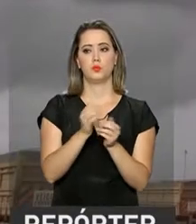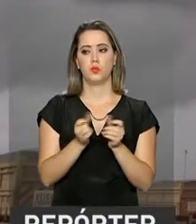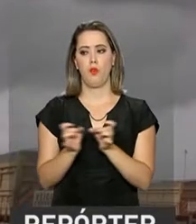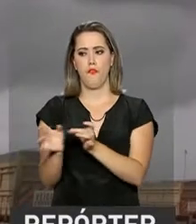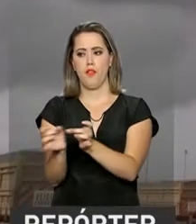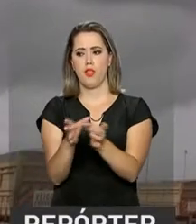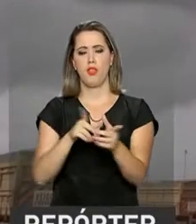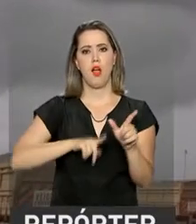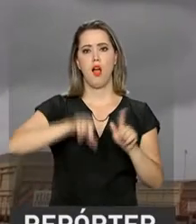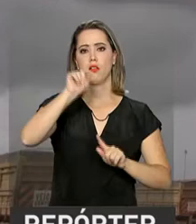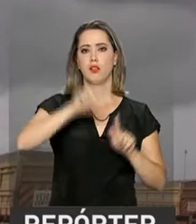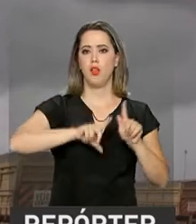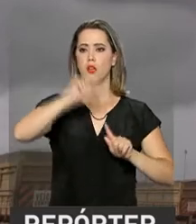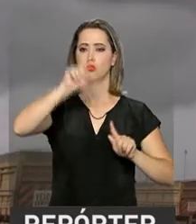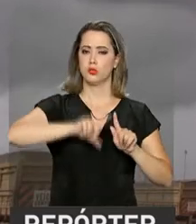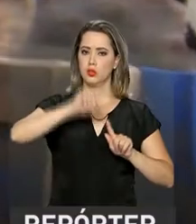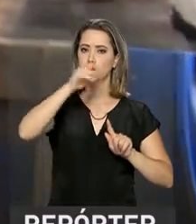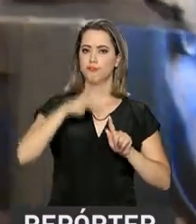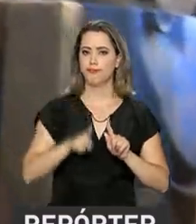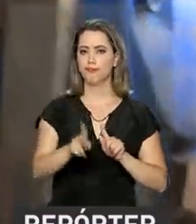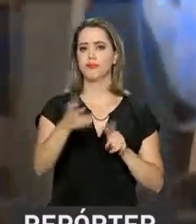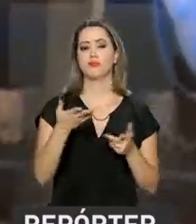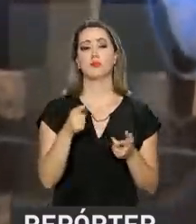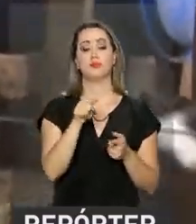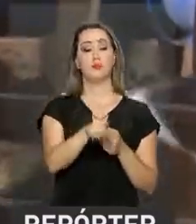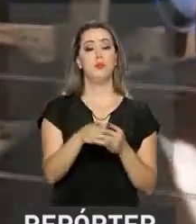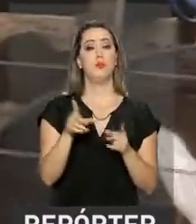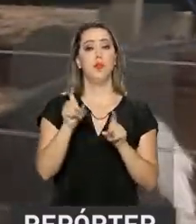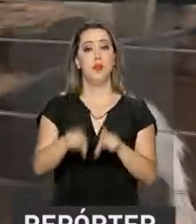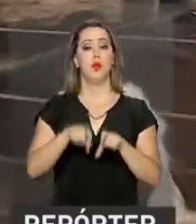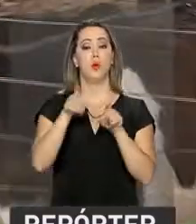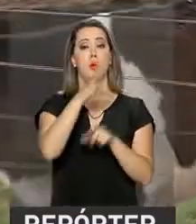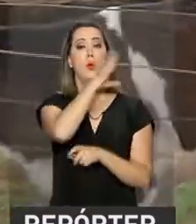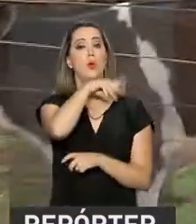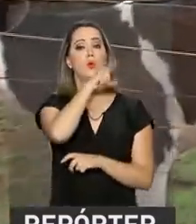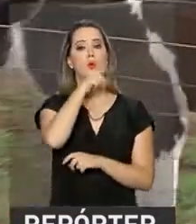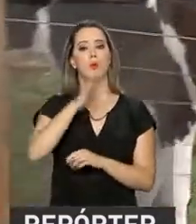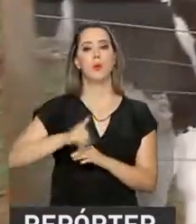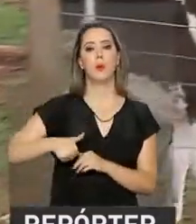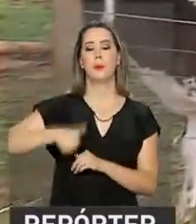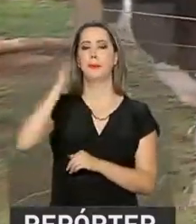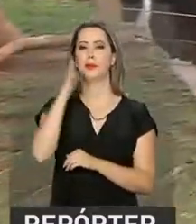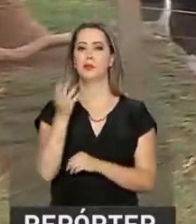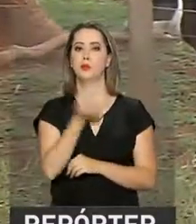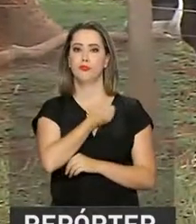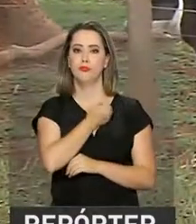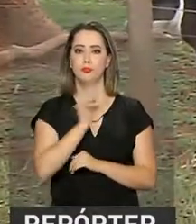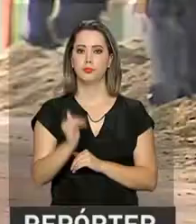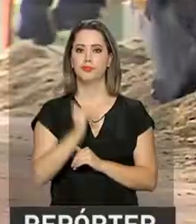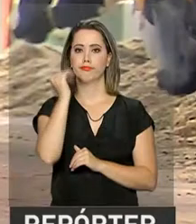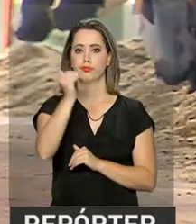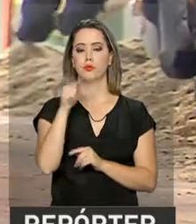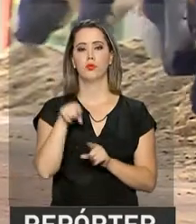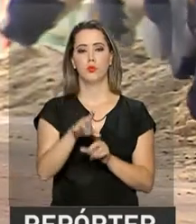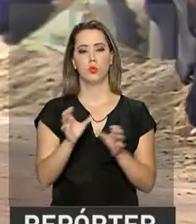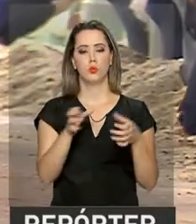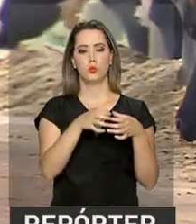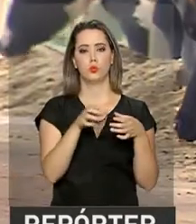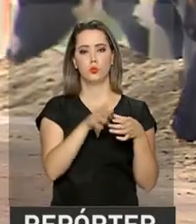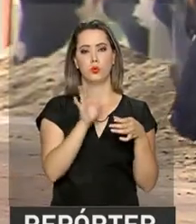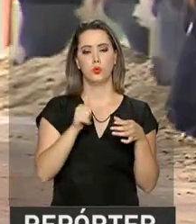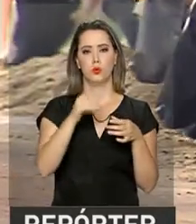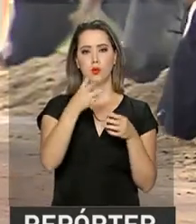recordes sucessivamente a agropecuária registrou a maior alta entre os setores que entram no cálculo com